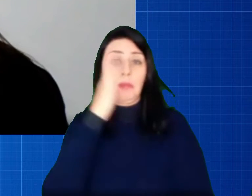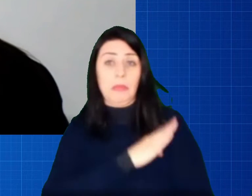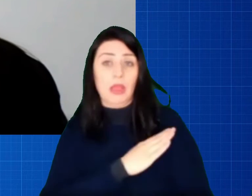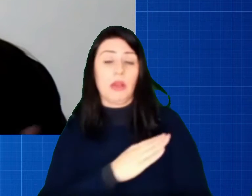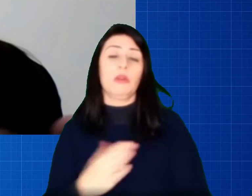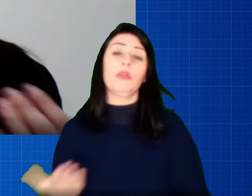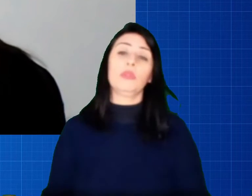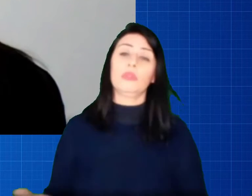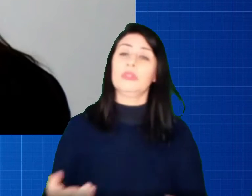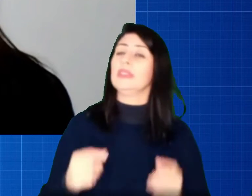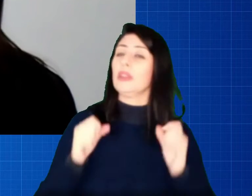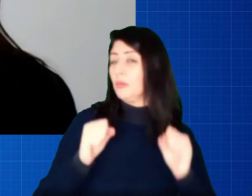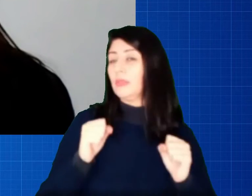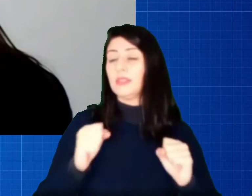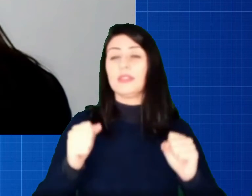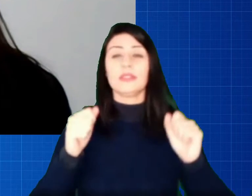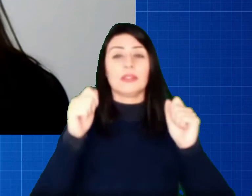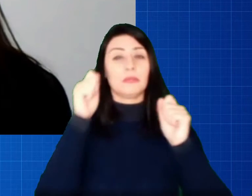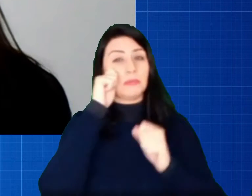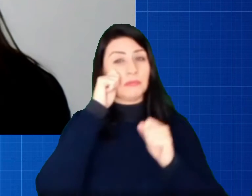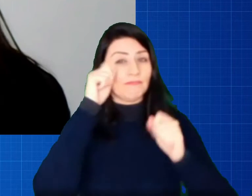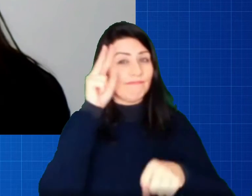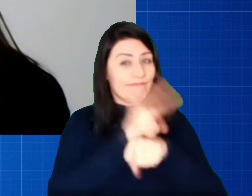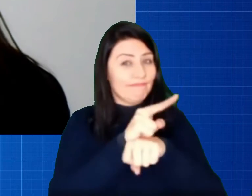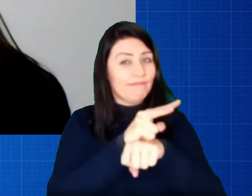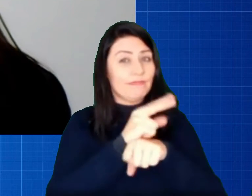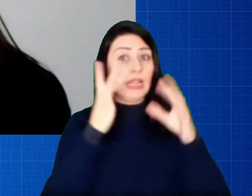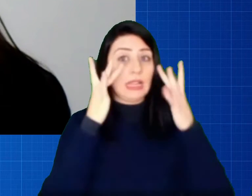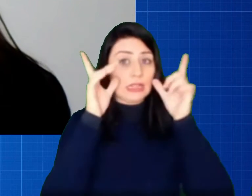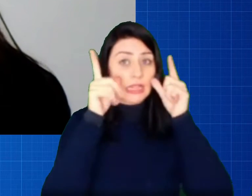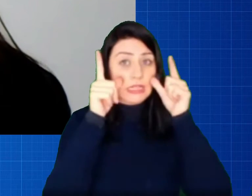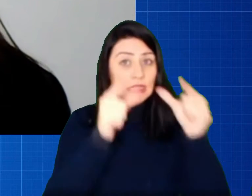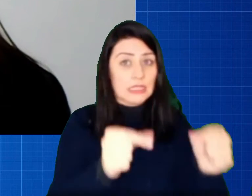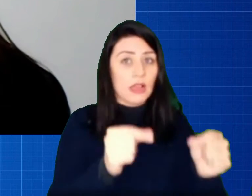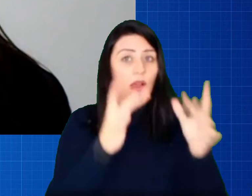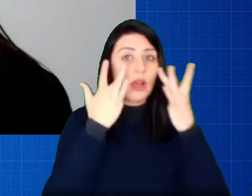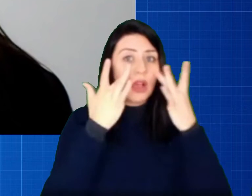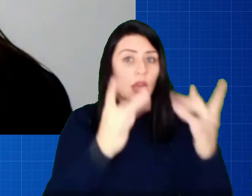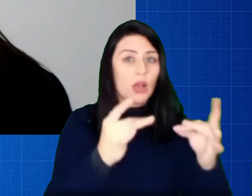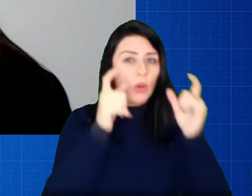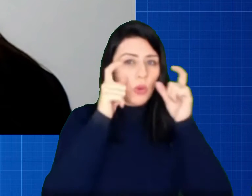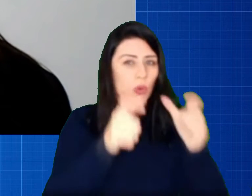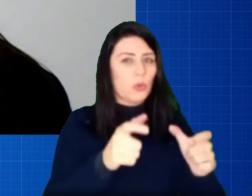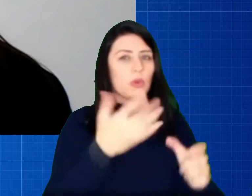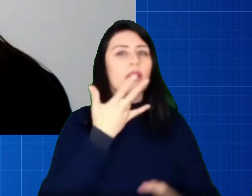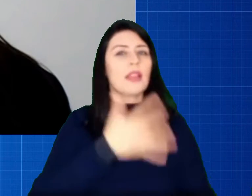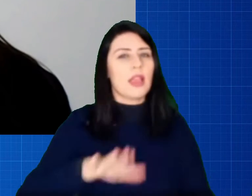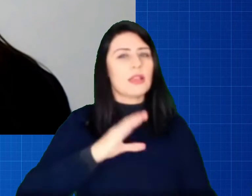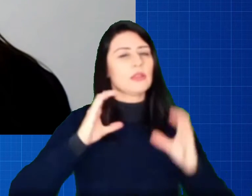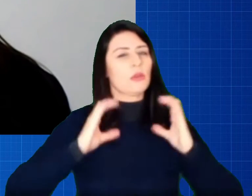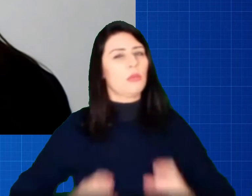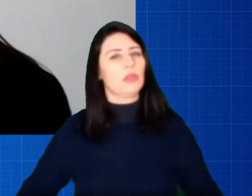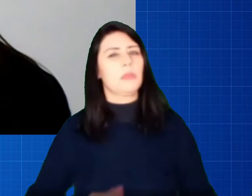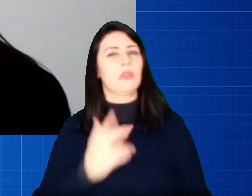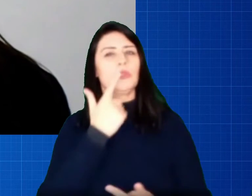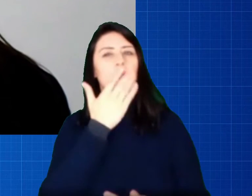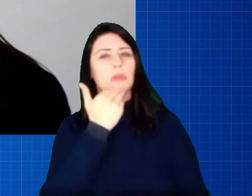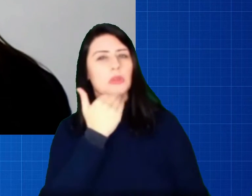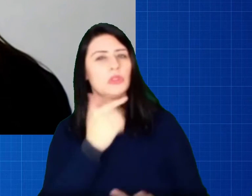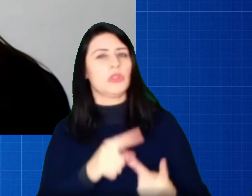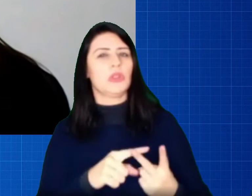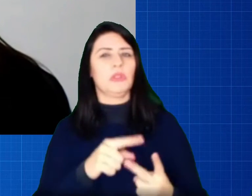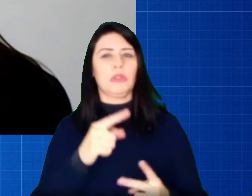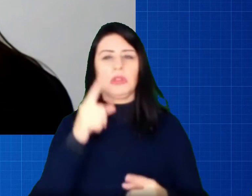conhecer mesmo, até mesmo conhecendo, às vezes acontece alguma coisa ruim, né? Então a gente tem que ficar muito atento aos sinais das crianças também, né? Então, se